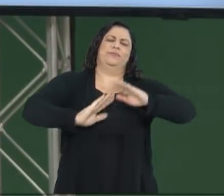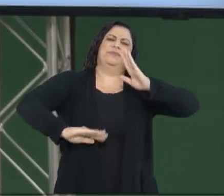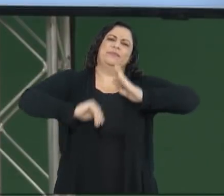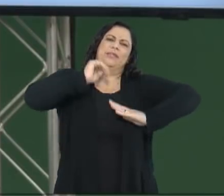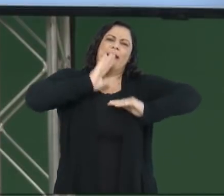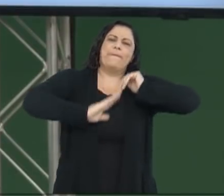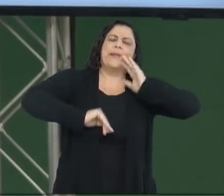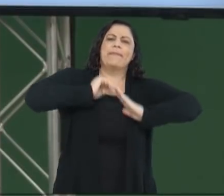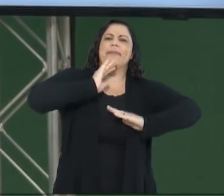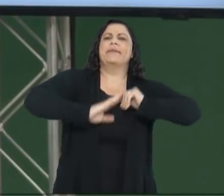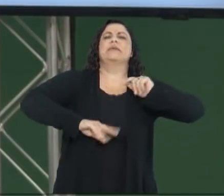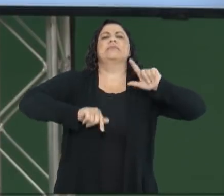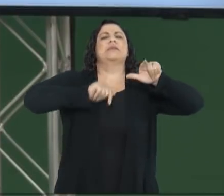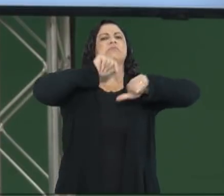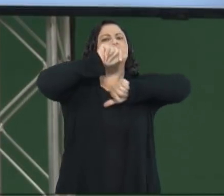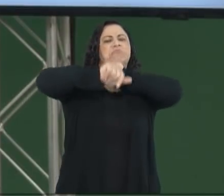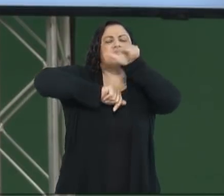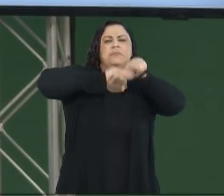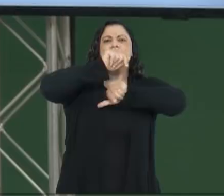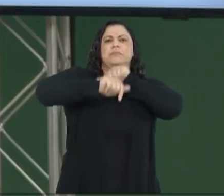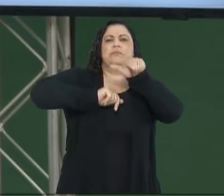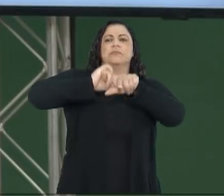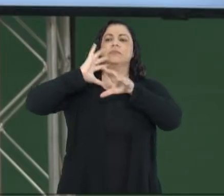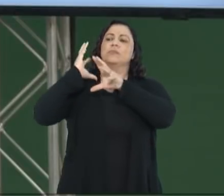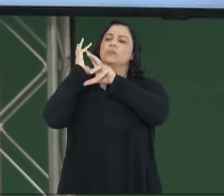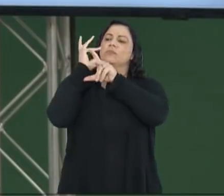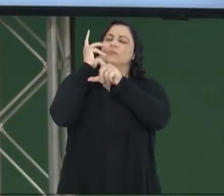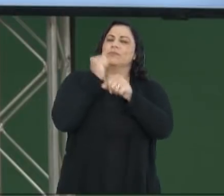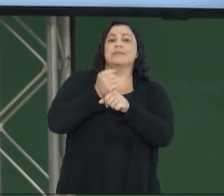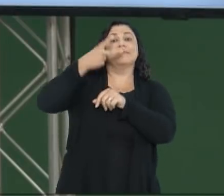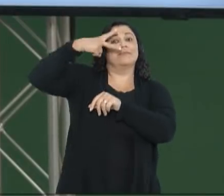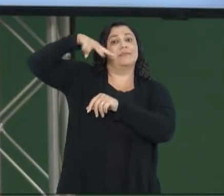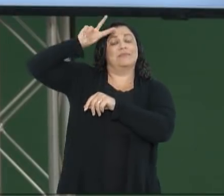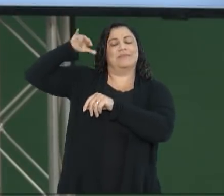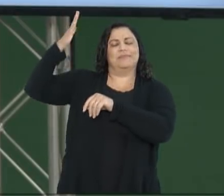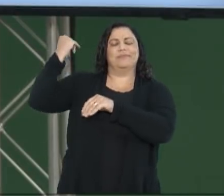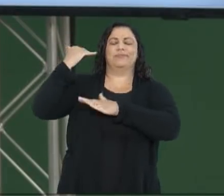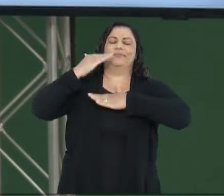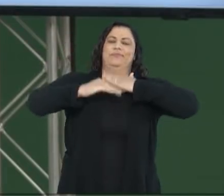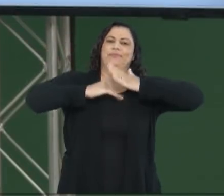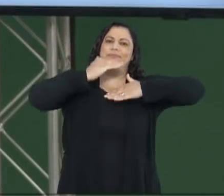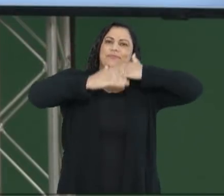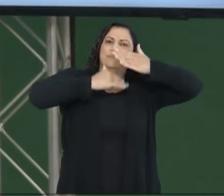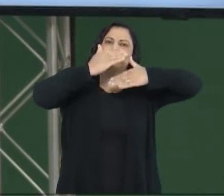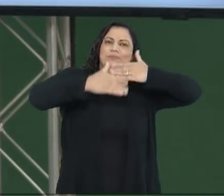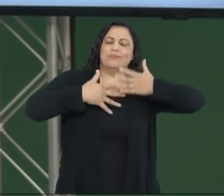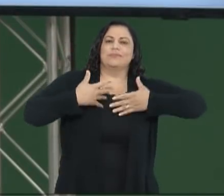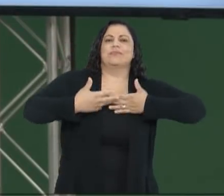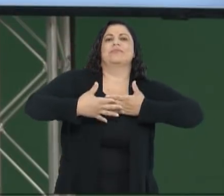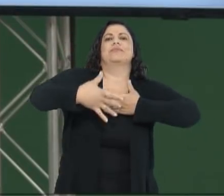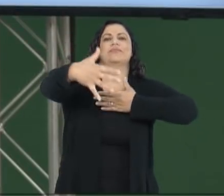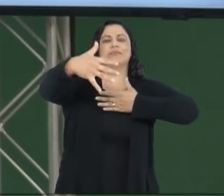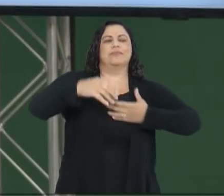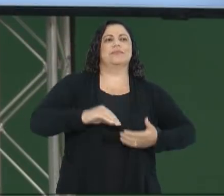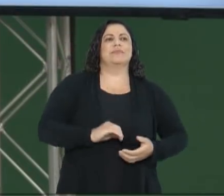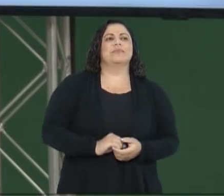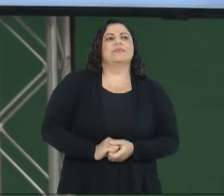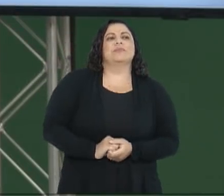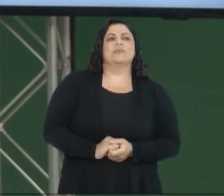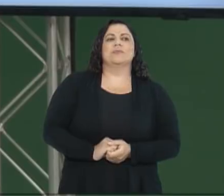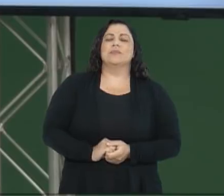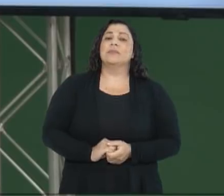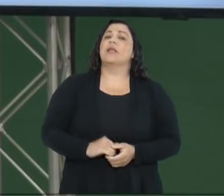enfim. Tudo isso é um histórico que foi sendo construído ao longo do tempo. E aí nós temos ali o que